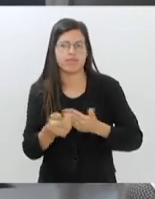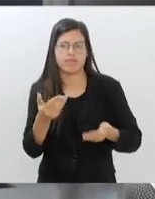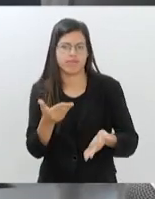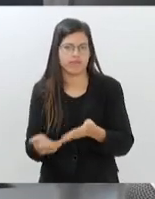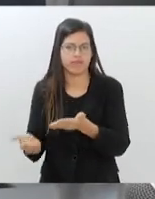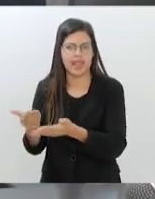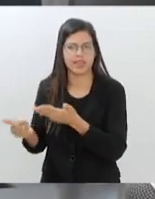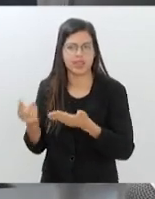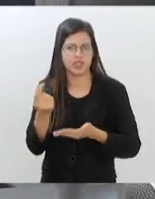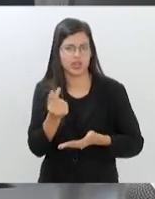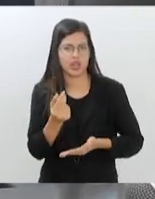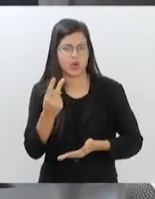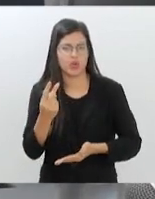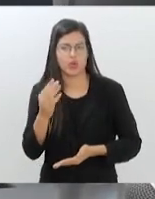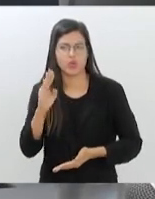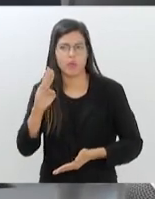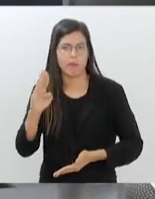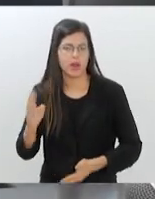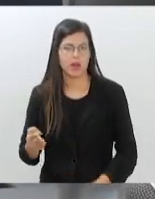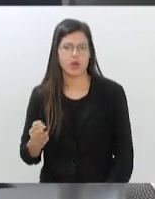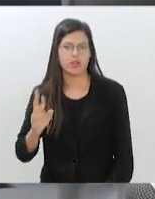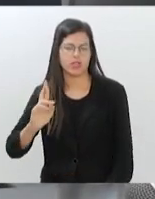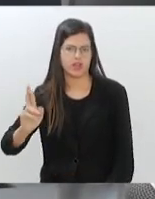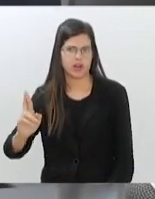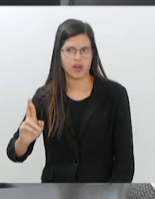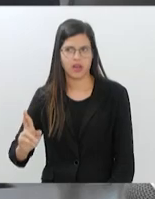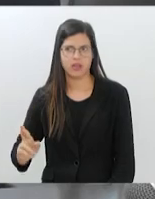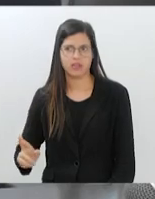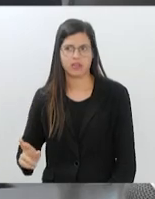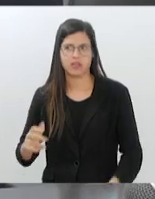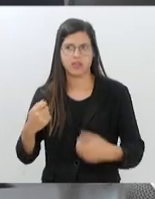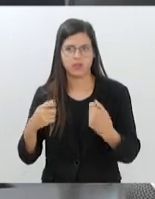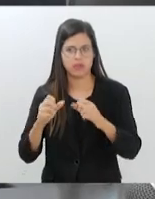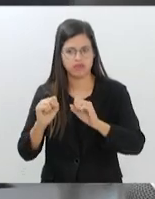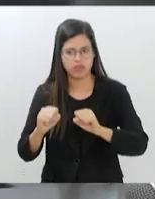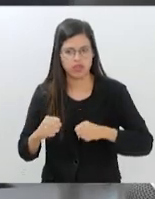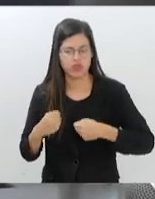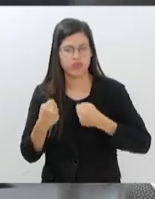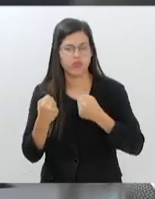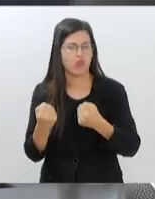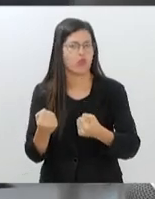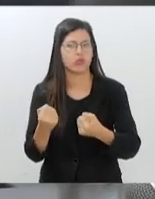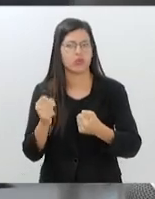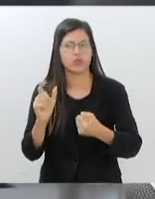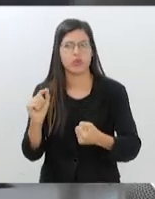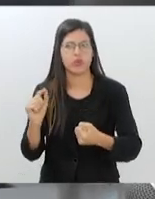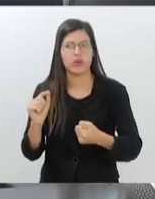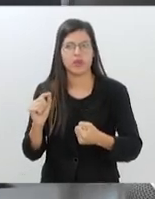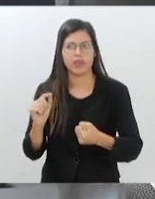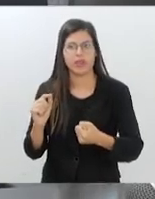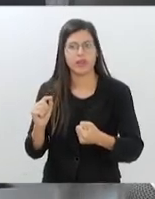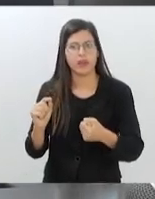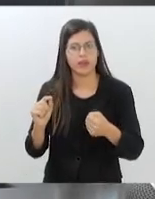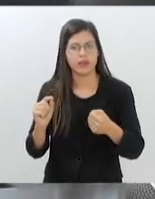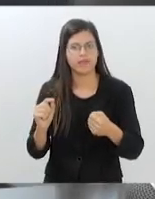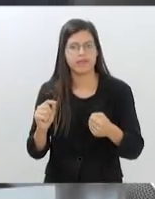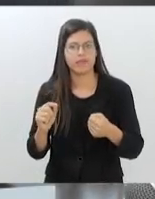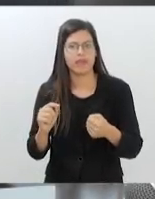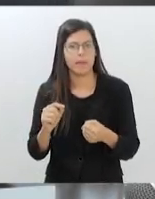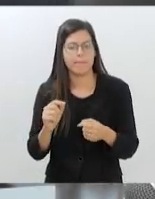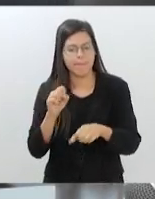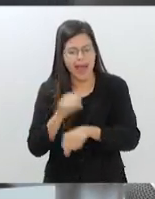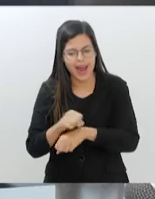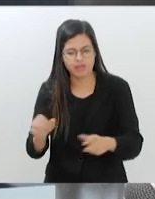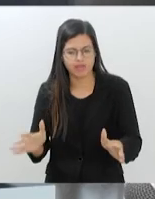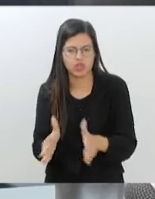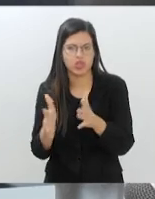R bilhões de reais então é necessário que nós tenhamos um esforço façamos de desestimular a aposta então É